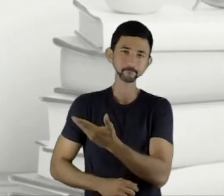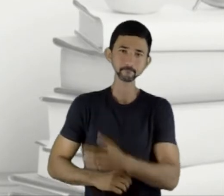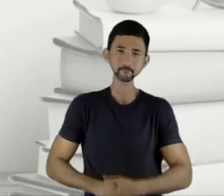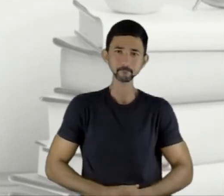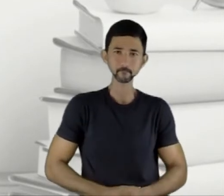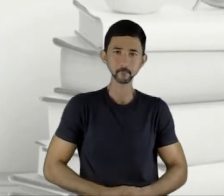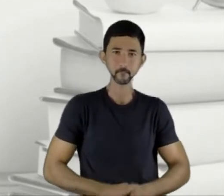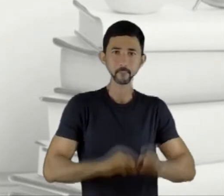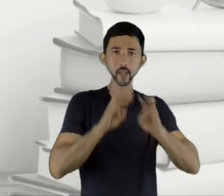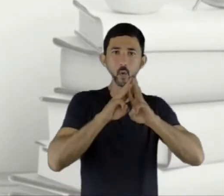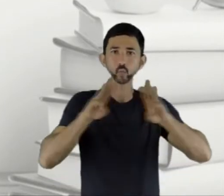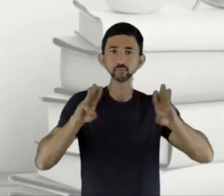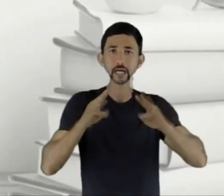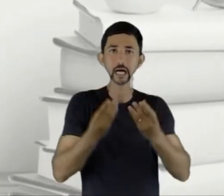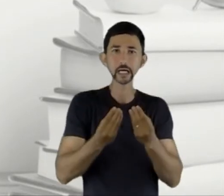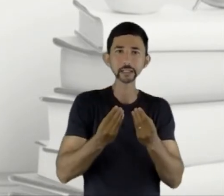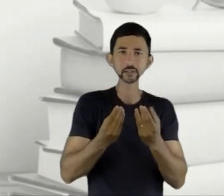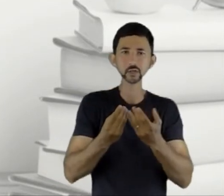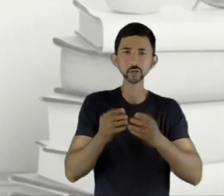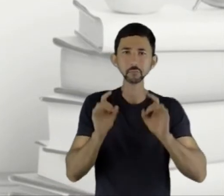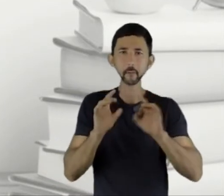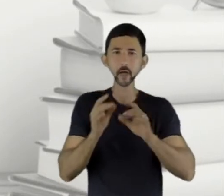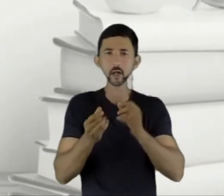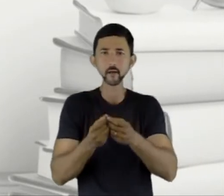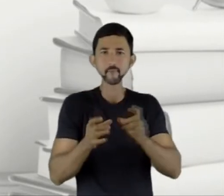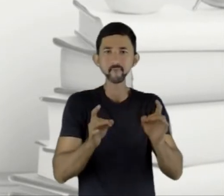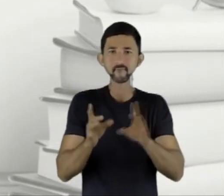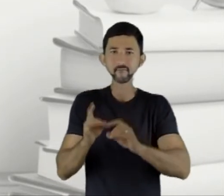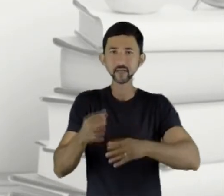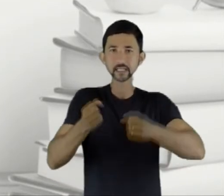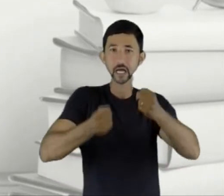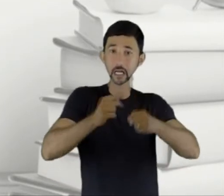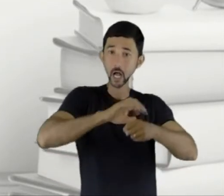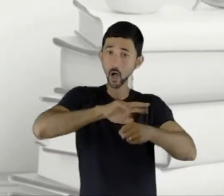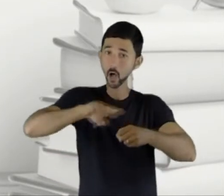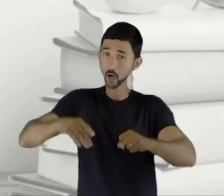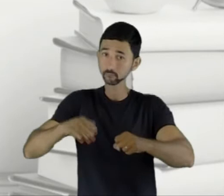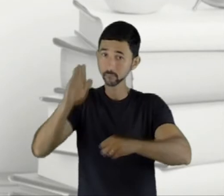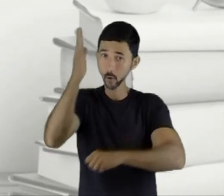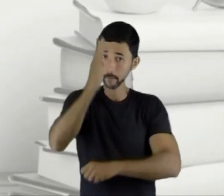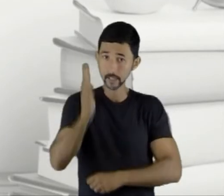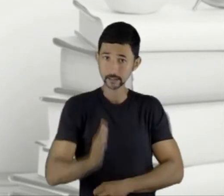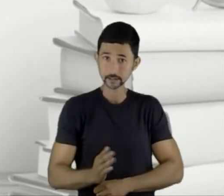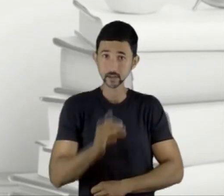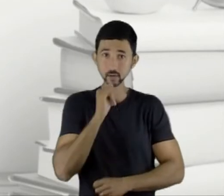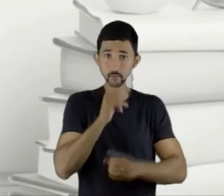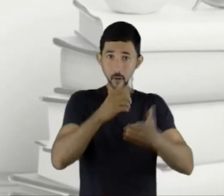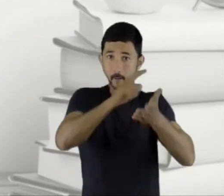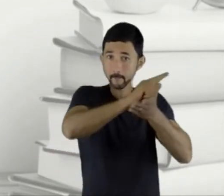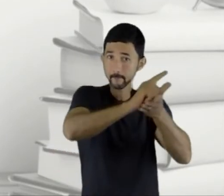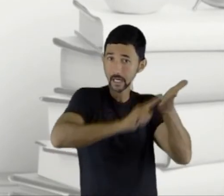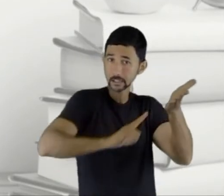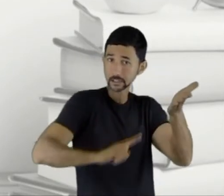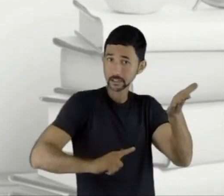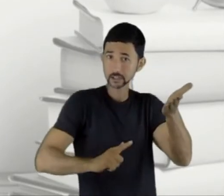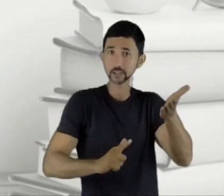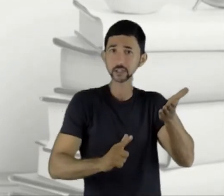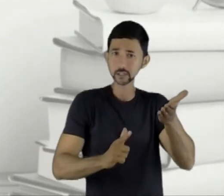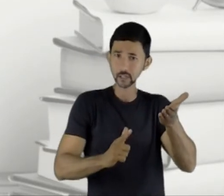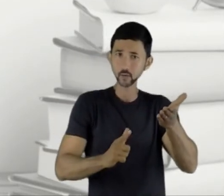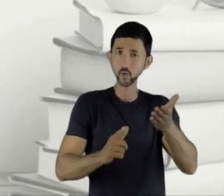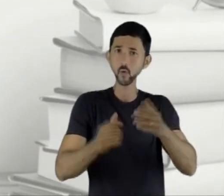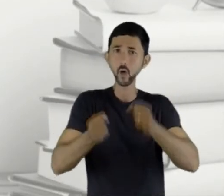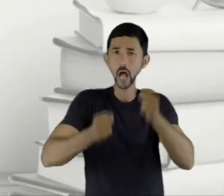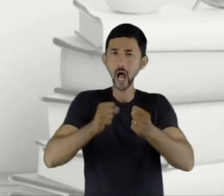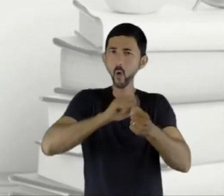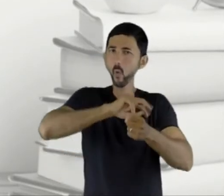site especializado em informações sobre vendas de automóveis no Brasil mantém uma lista com a quantidade de automóveis